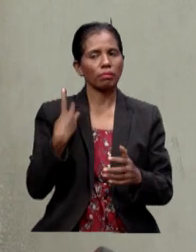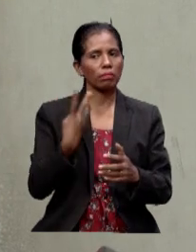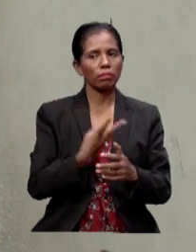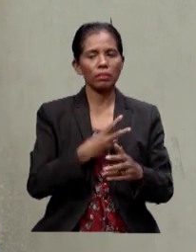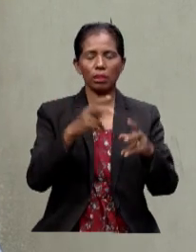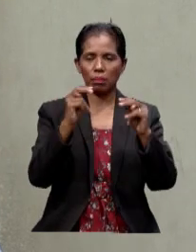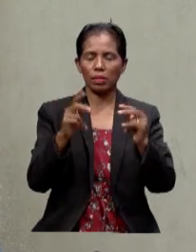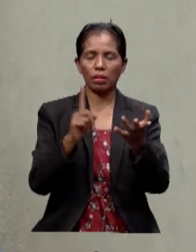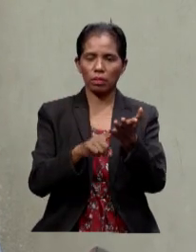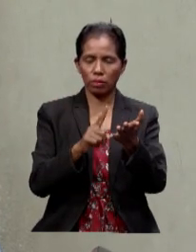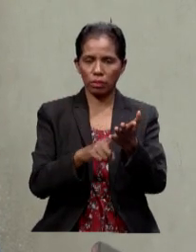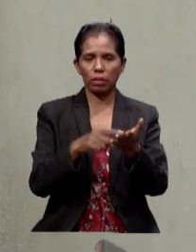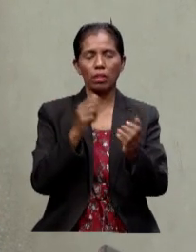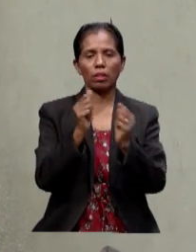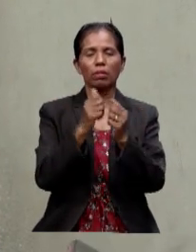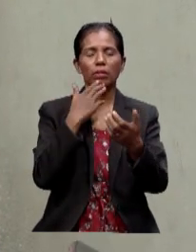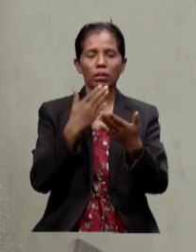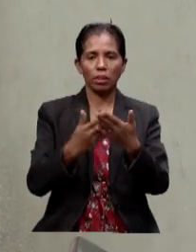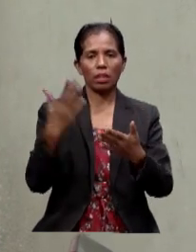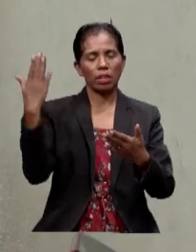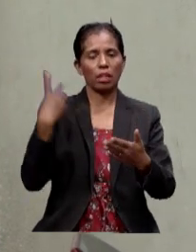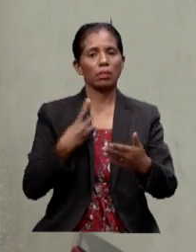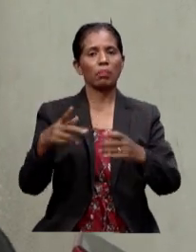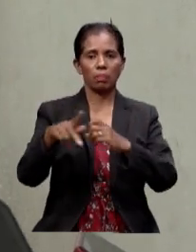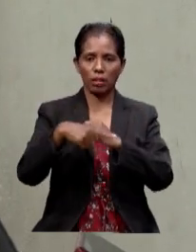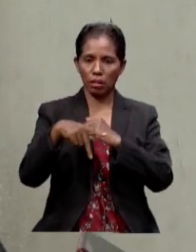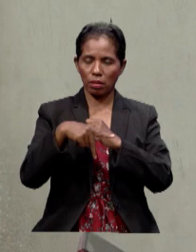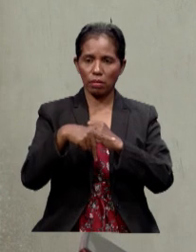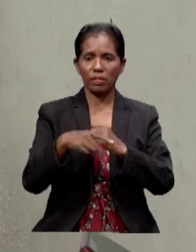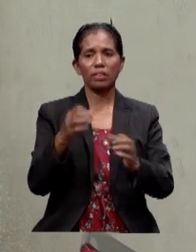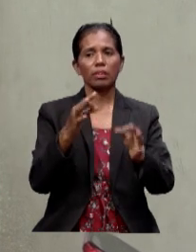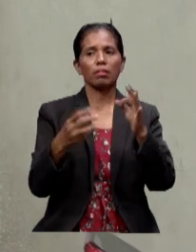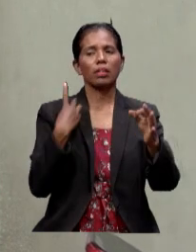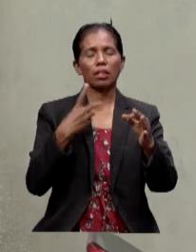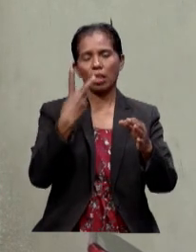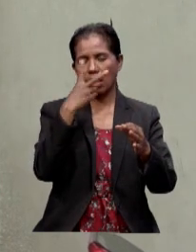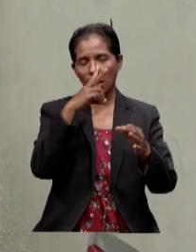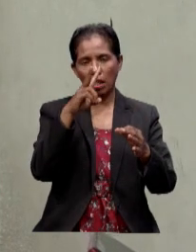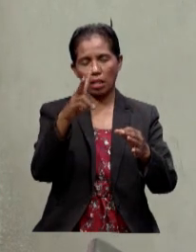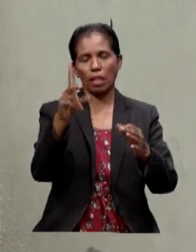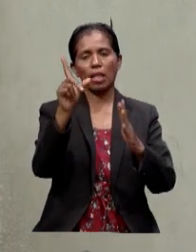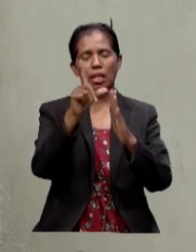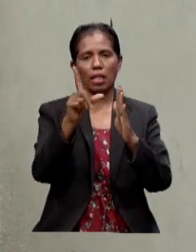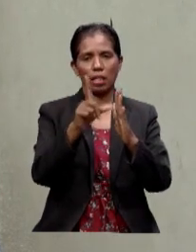precisa discutir o dia que líder bancadas. Então, se ita haré letra por letra ita cara,